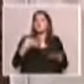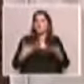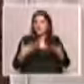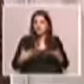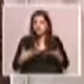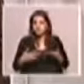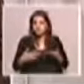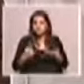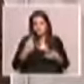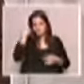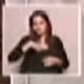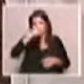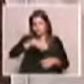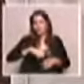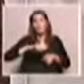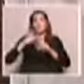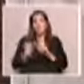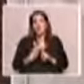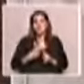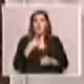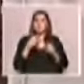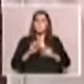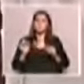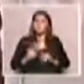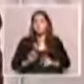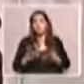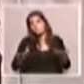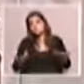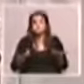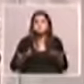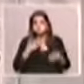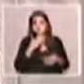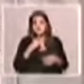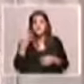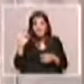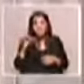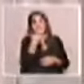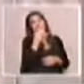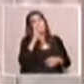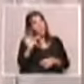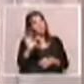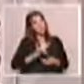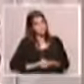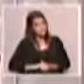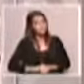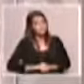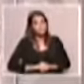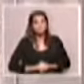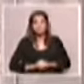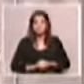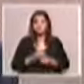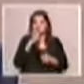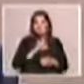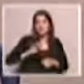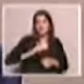9 quilos de queijo per capita ano. Não é muito, não é? Não, comparado com o francês, consome 24. Pois. Ah, se fizermos um queijo